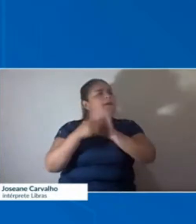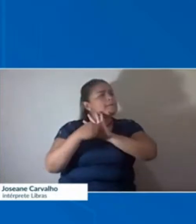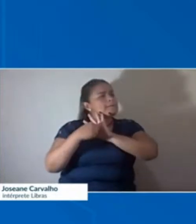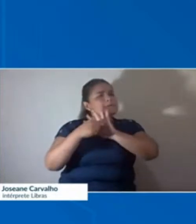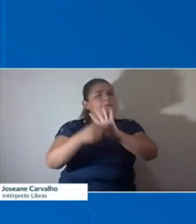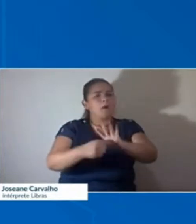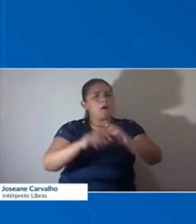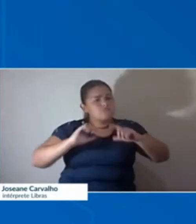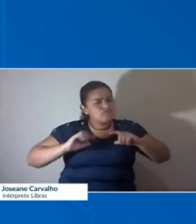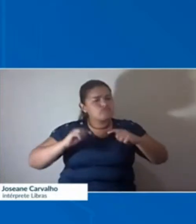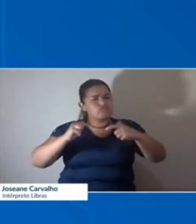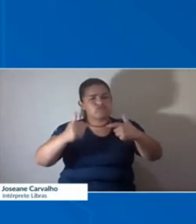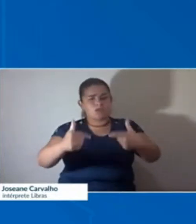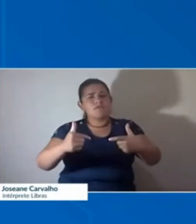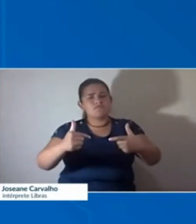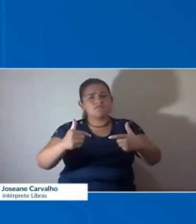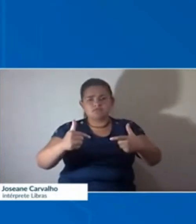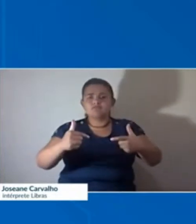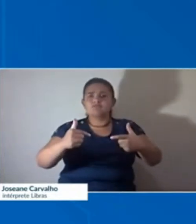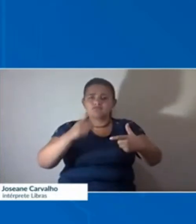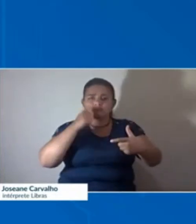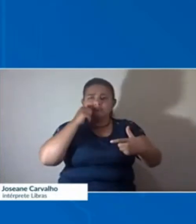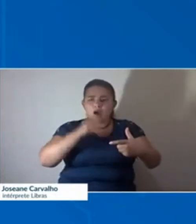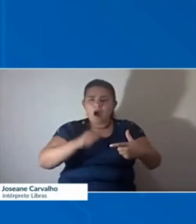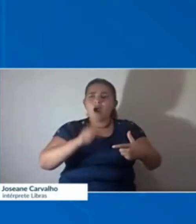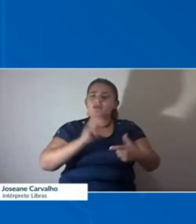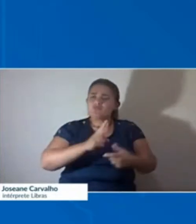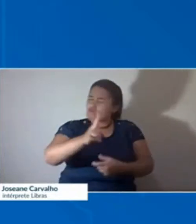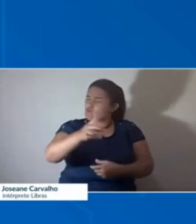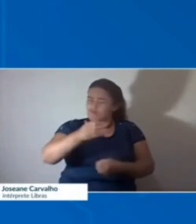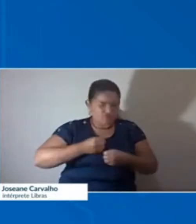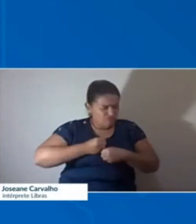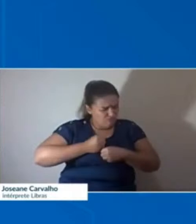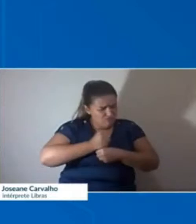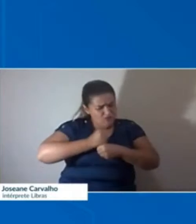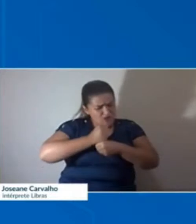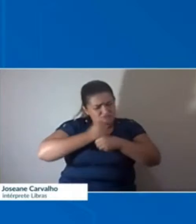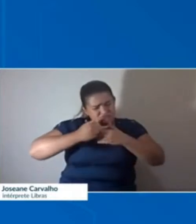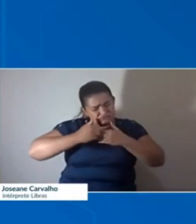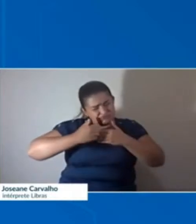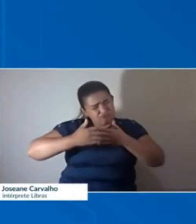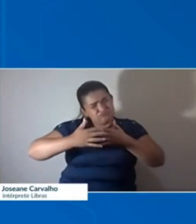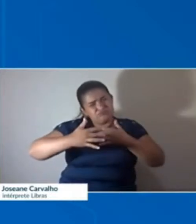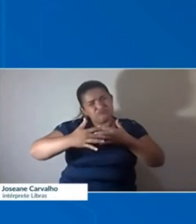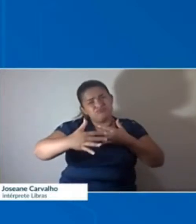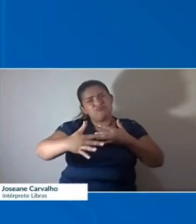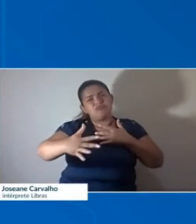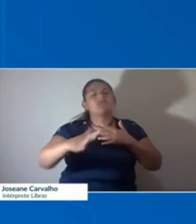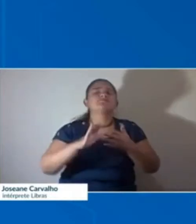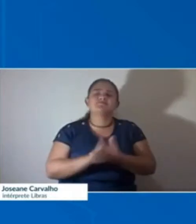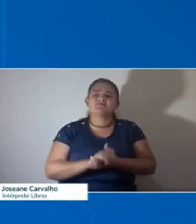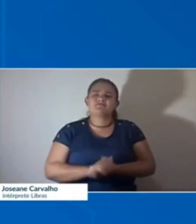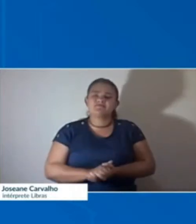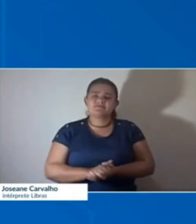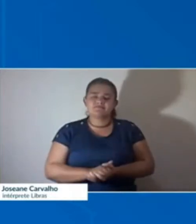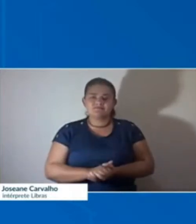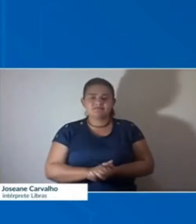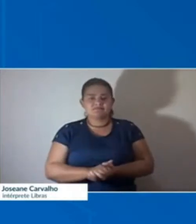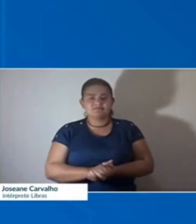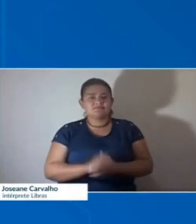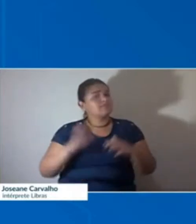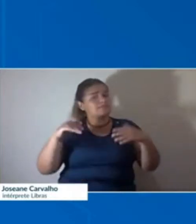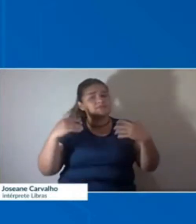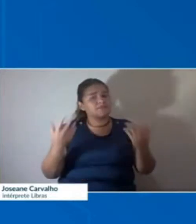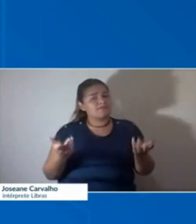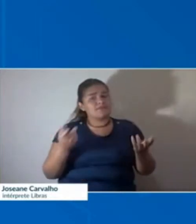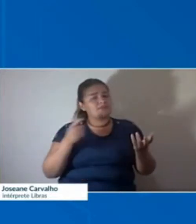que a mostra Elas Fazem Cinema continuem por várias edições, né? E é isso. Então, é uma luta